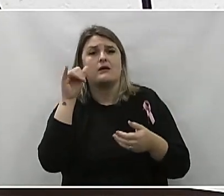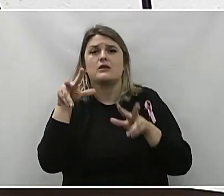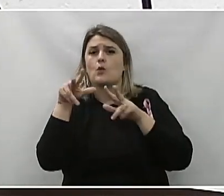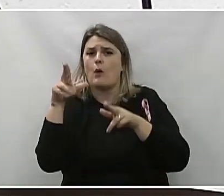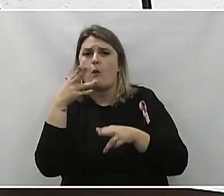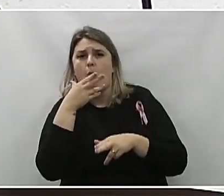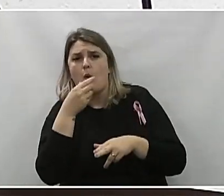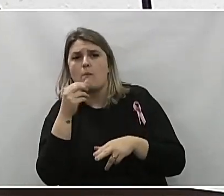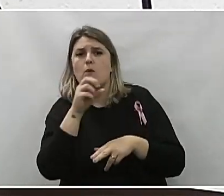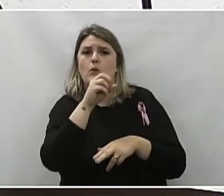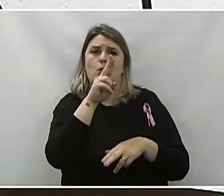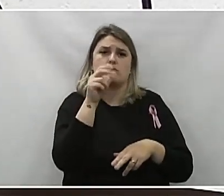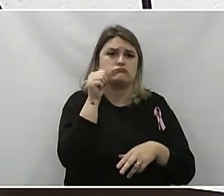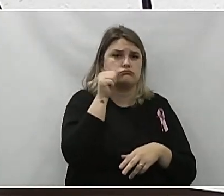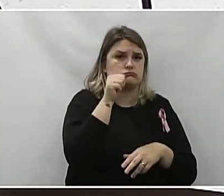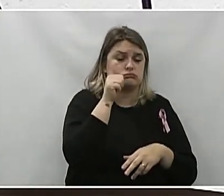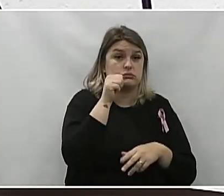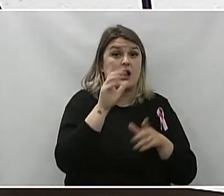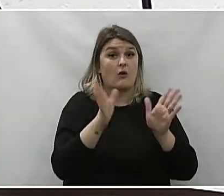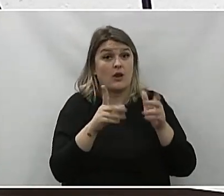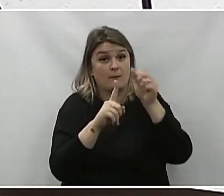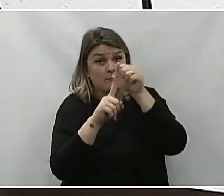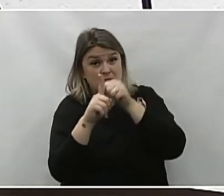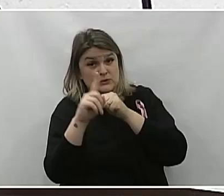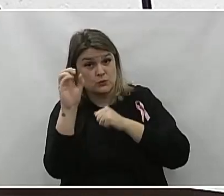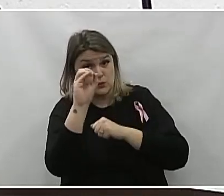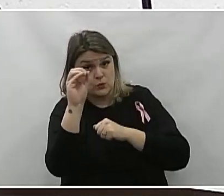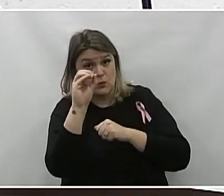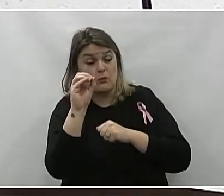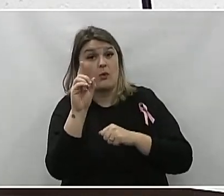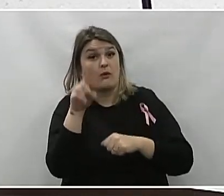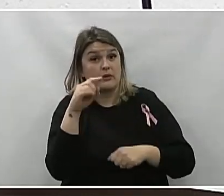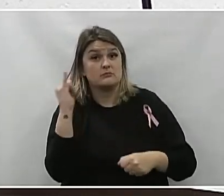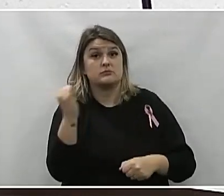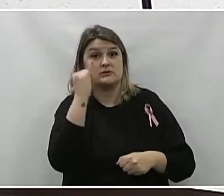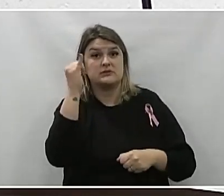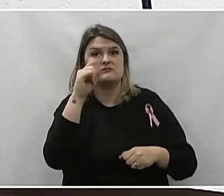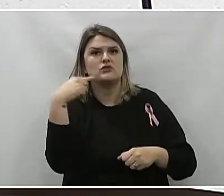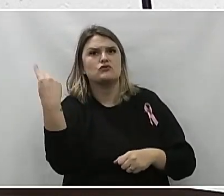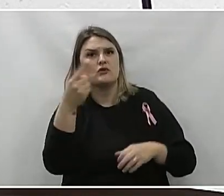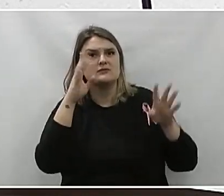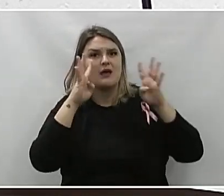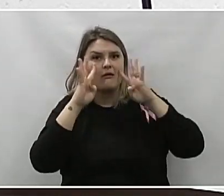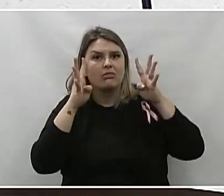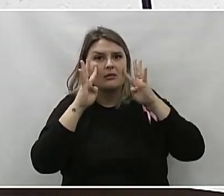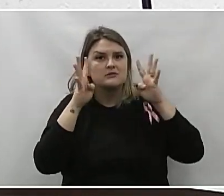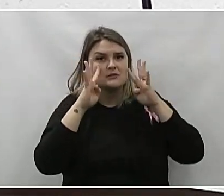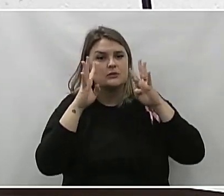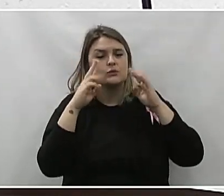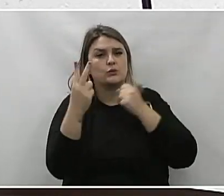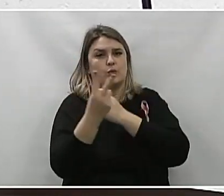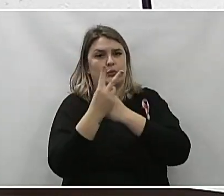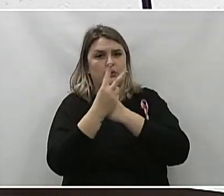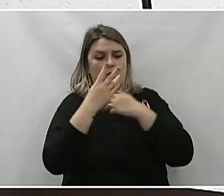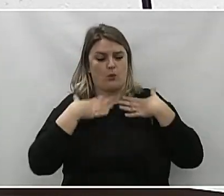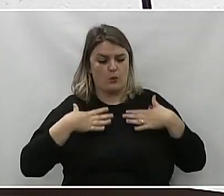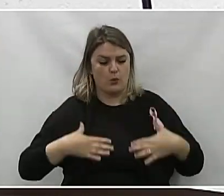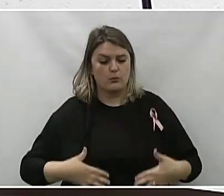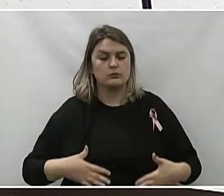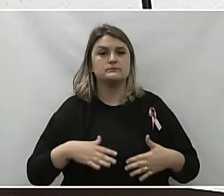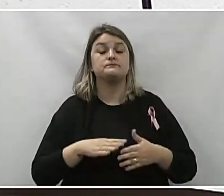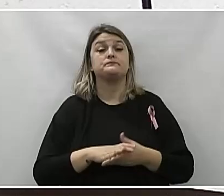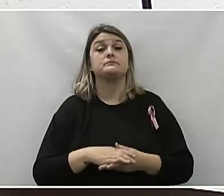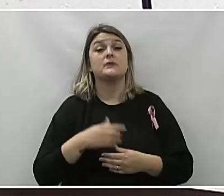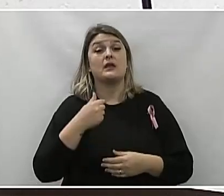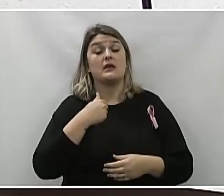homens como mulheres né outubro é o mês muito importante para que a gente chame atenção sobre isso e pensando nisso eu estive